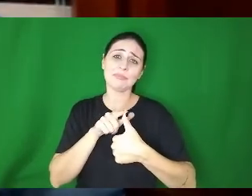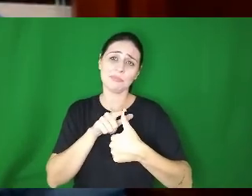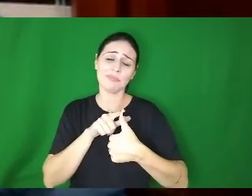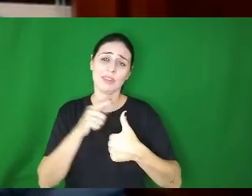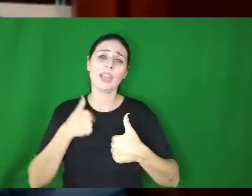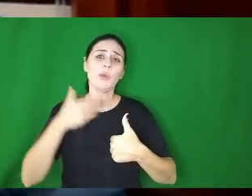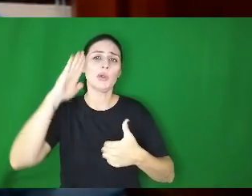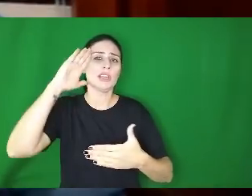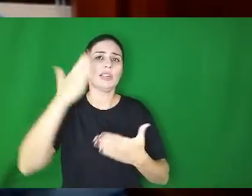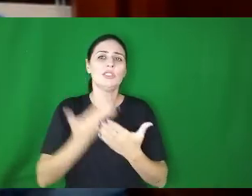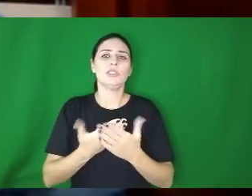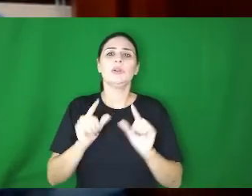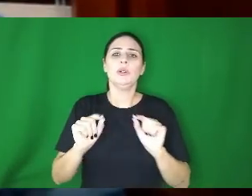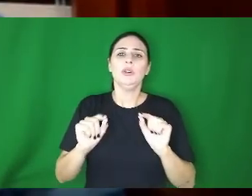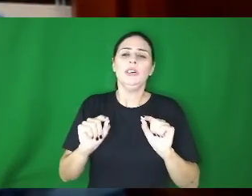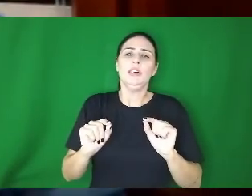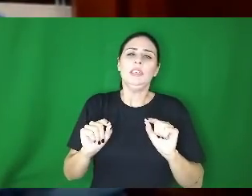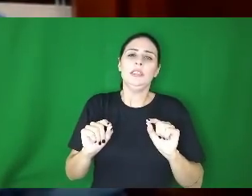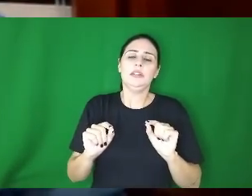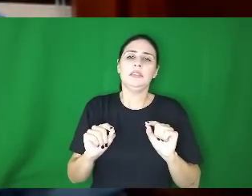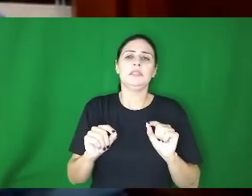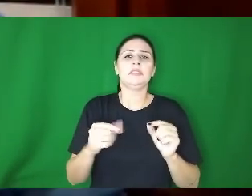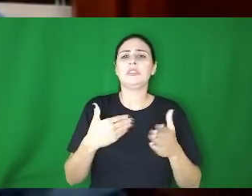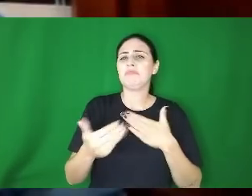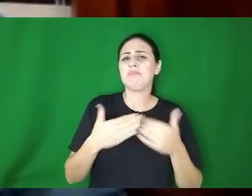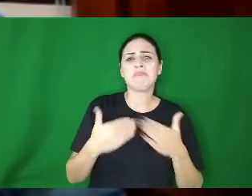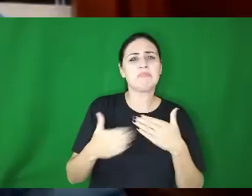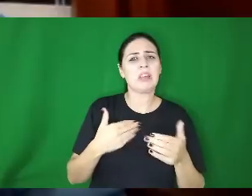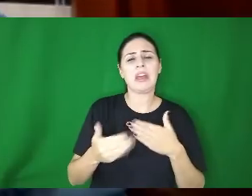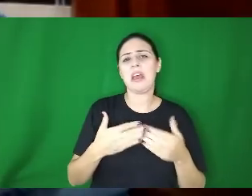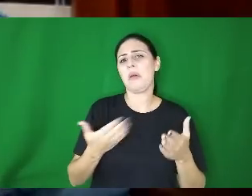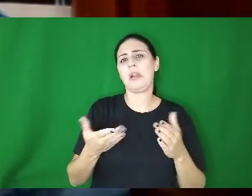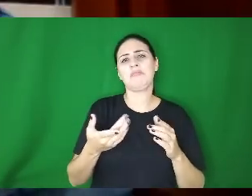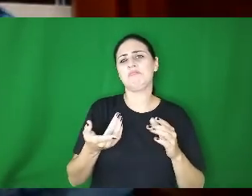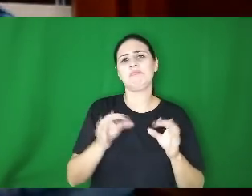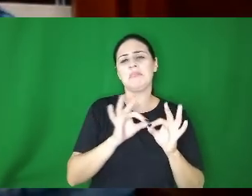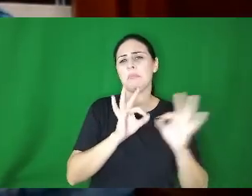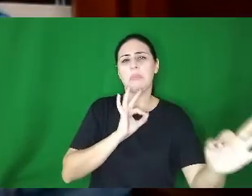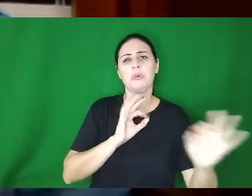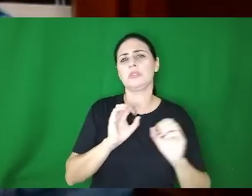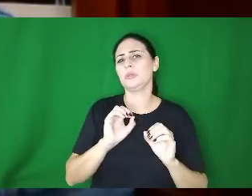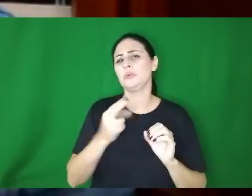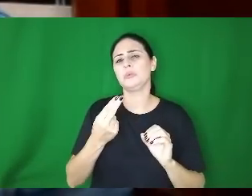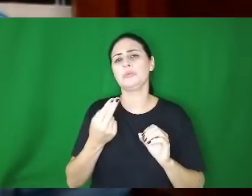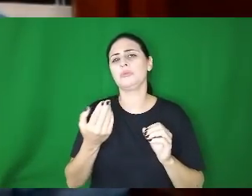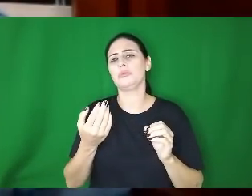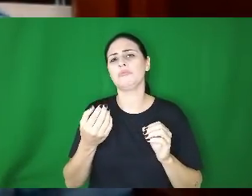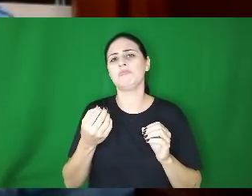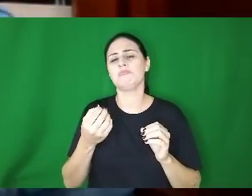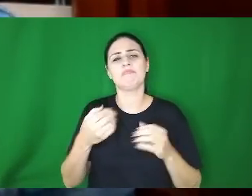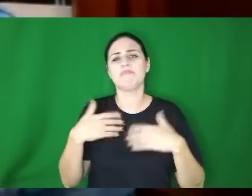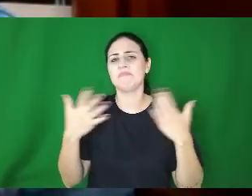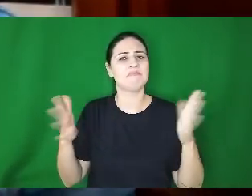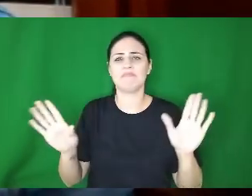fato, vai resultar em aprendizagem. E a aprendizagem é um processo contínuo, sistemático, e